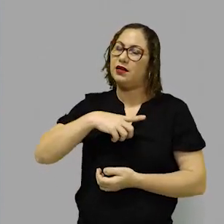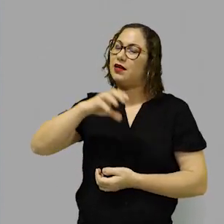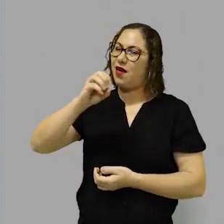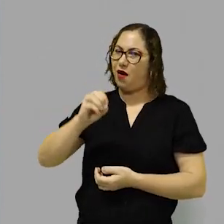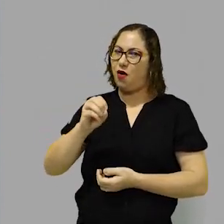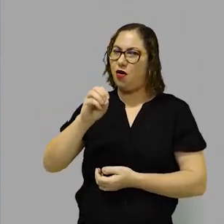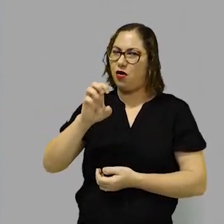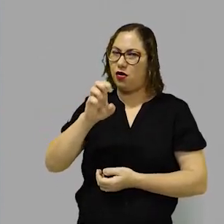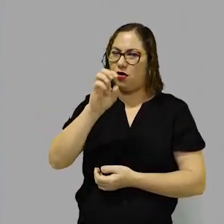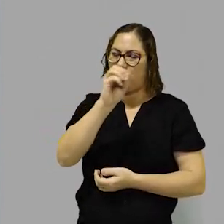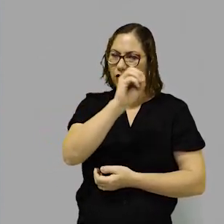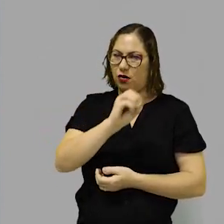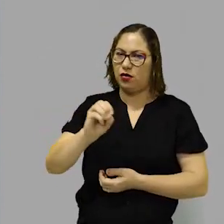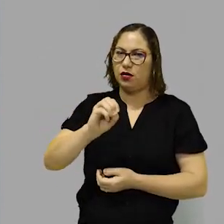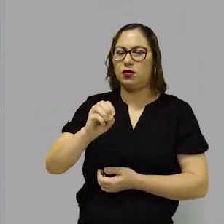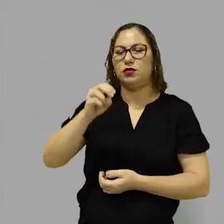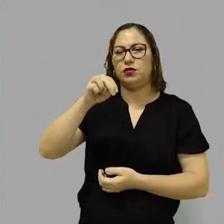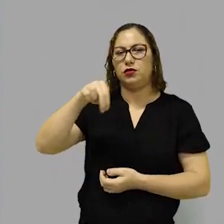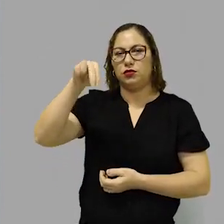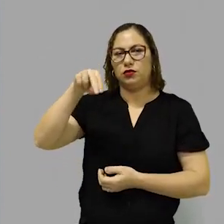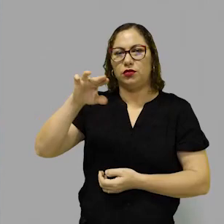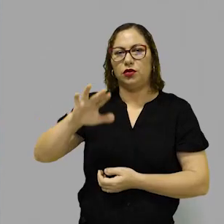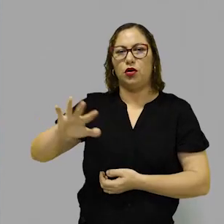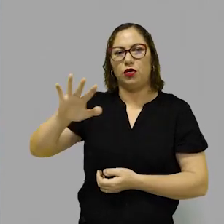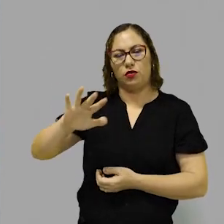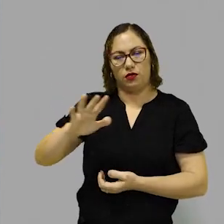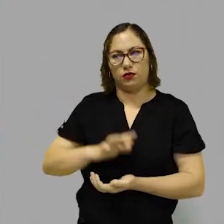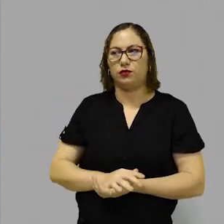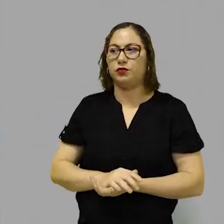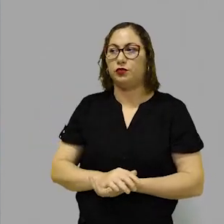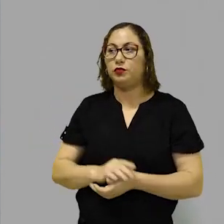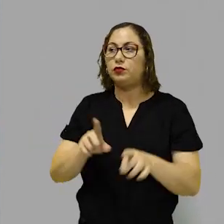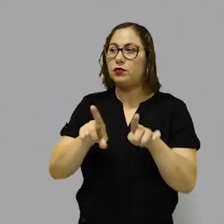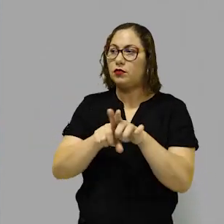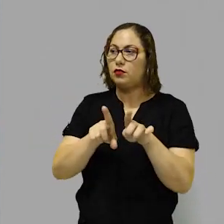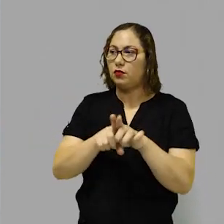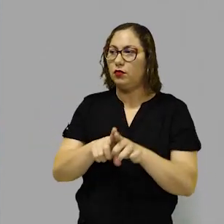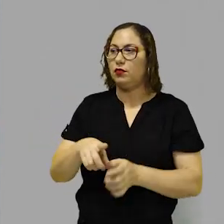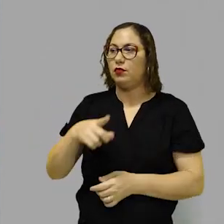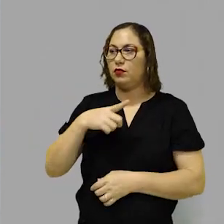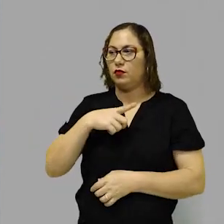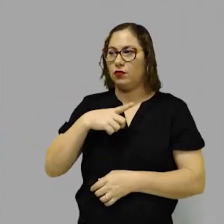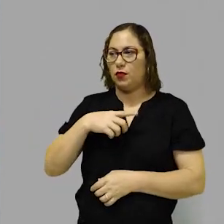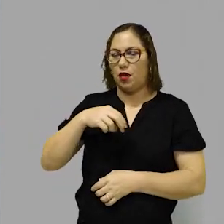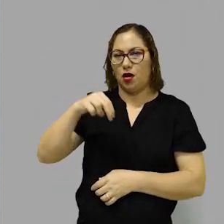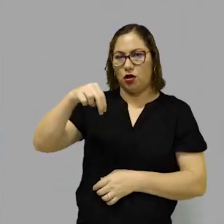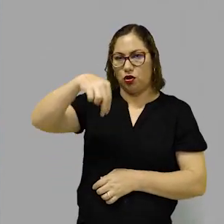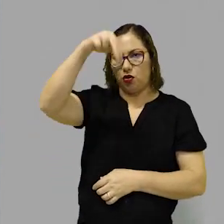oeste-noroeste. E entre o norte e o noroeste, temos o